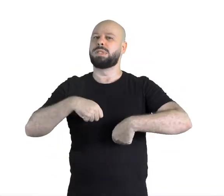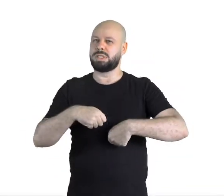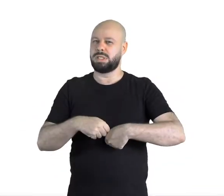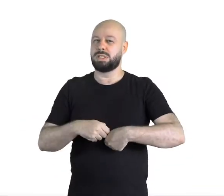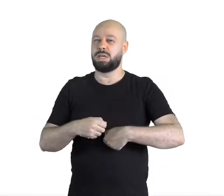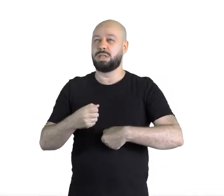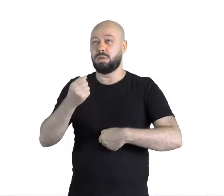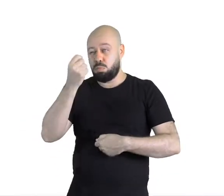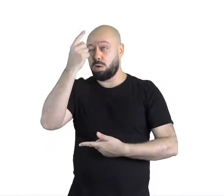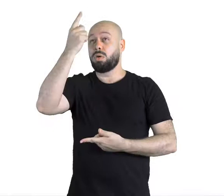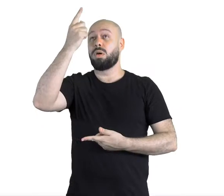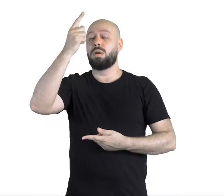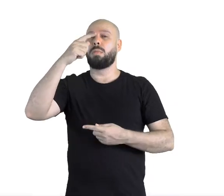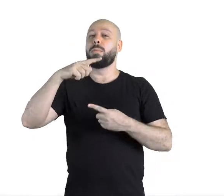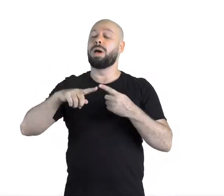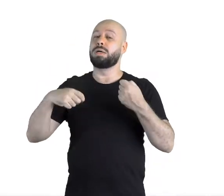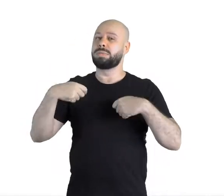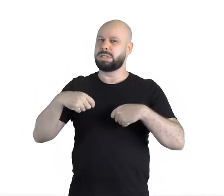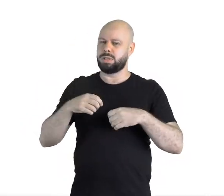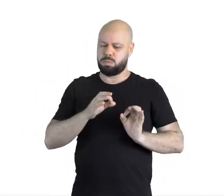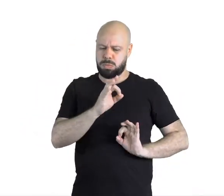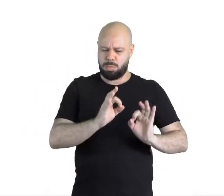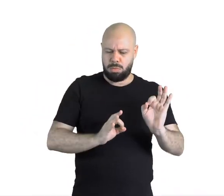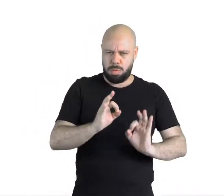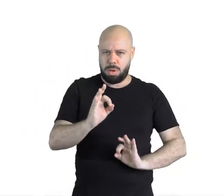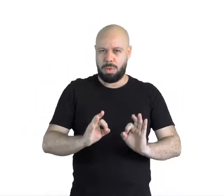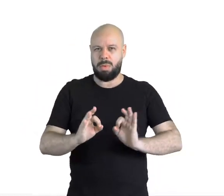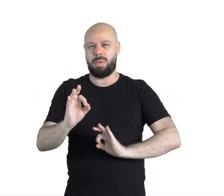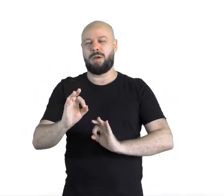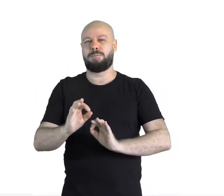precisa de planejamento e de